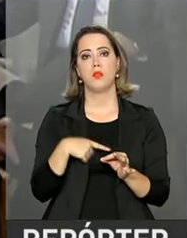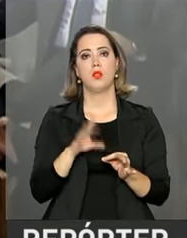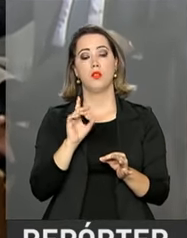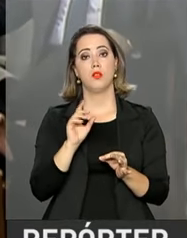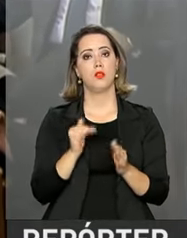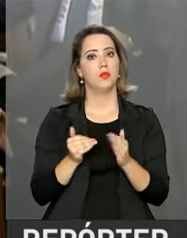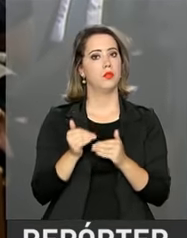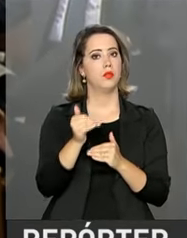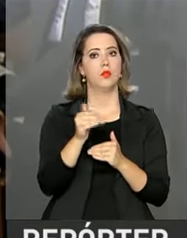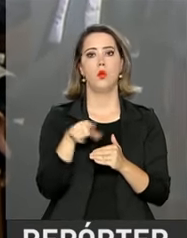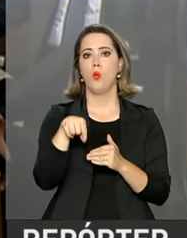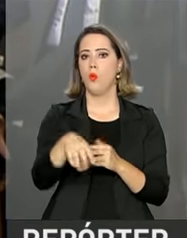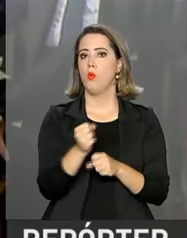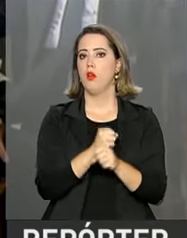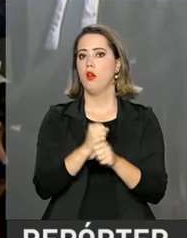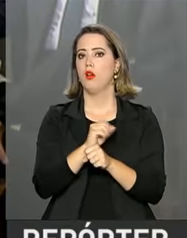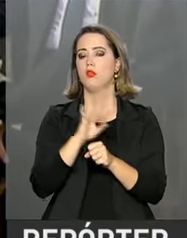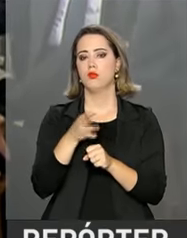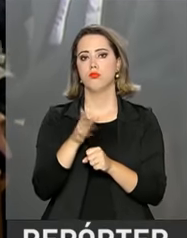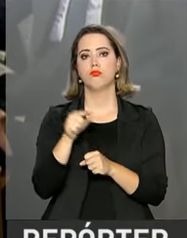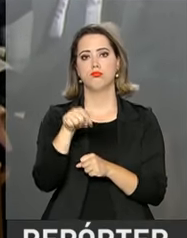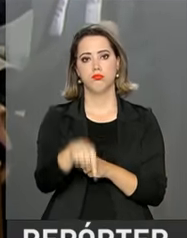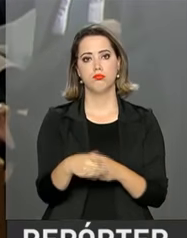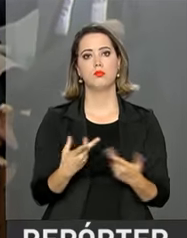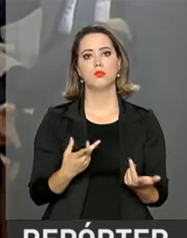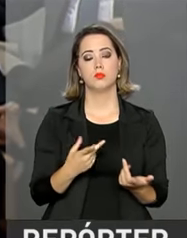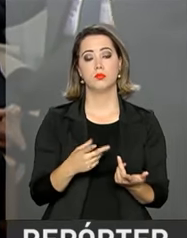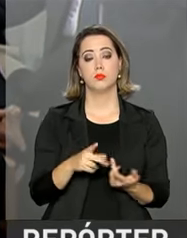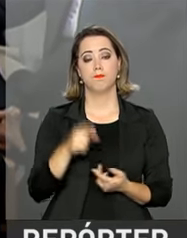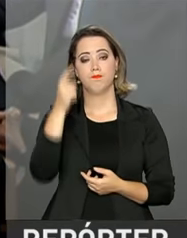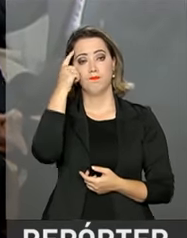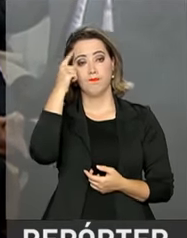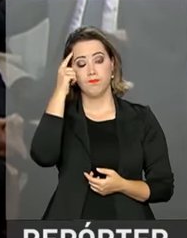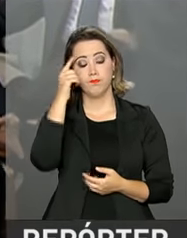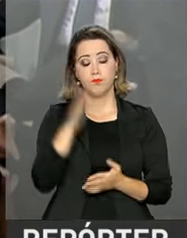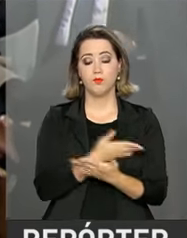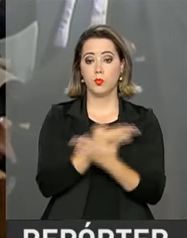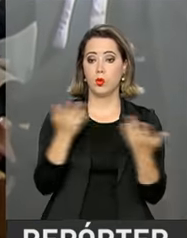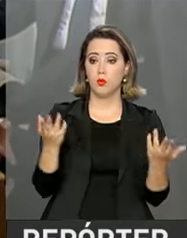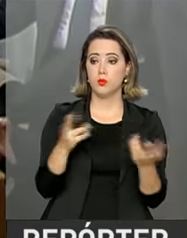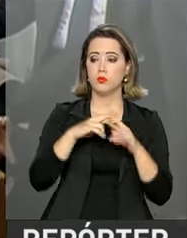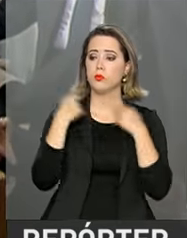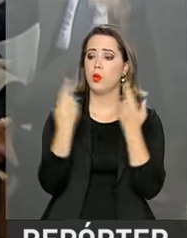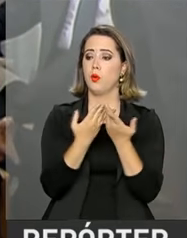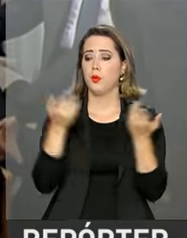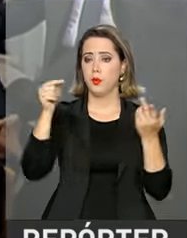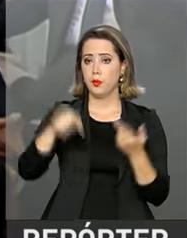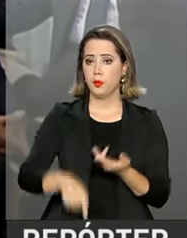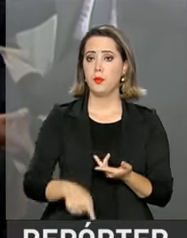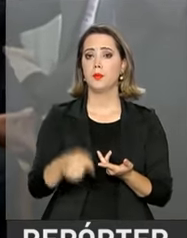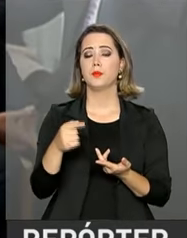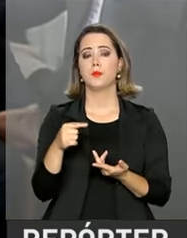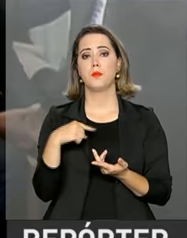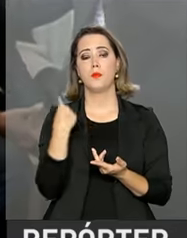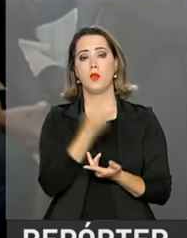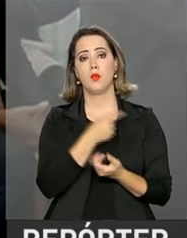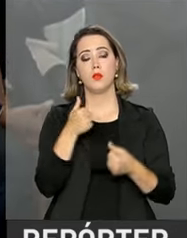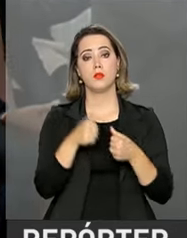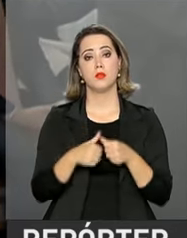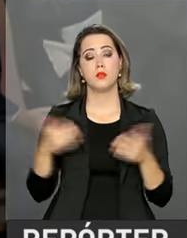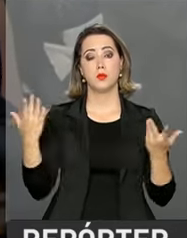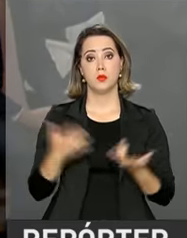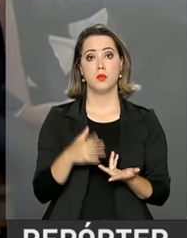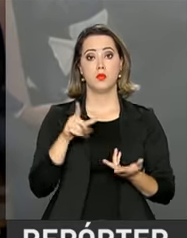a partir do ano que vem então eu penso que ao reunir no saque complementados mais uma vez nós estamos agora